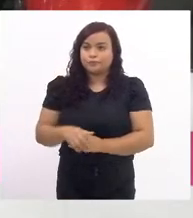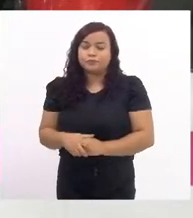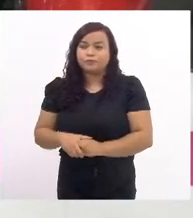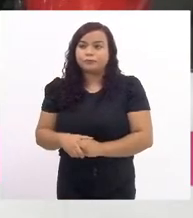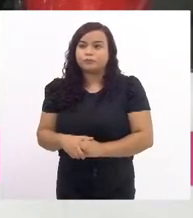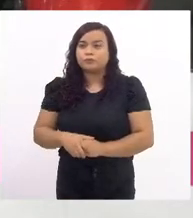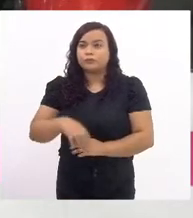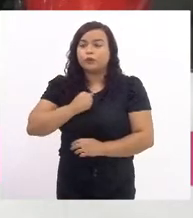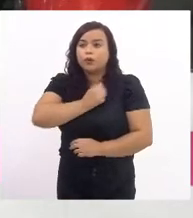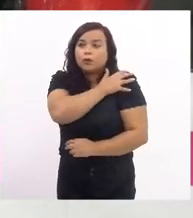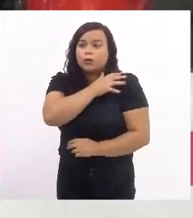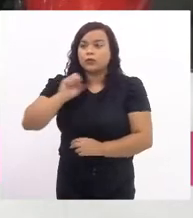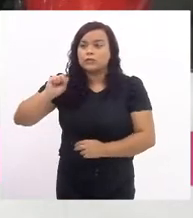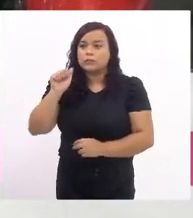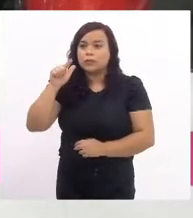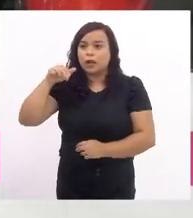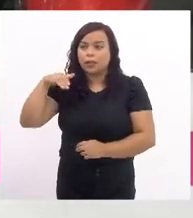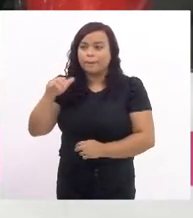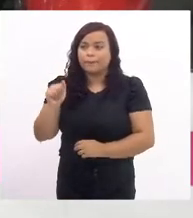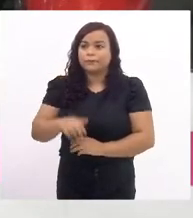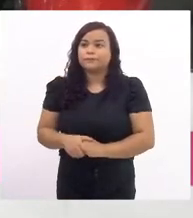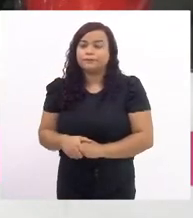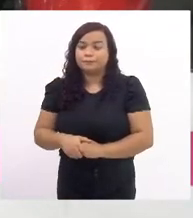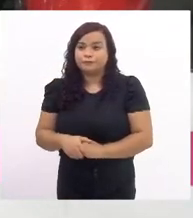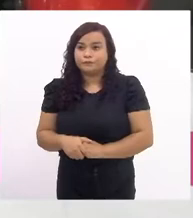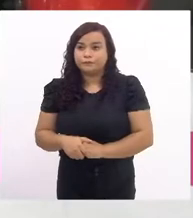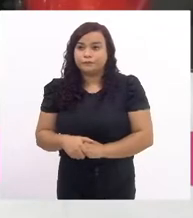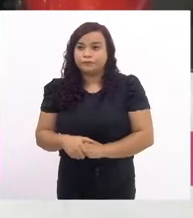Coronel Salema, deputado Coronel Salema.